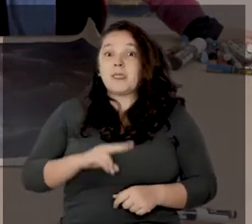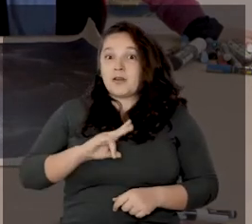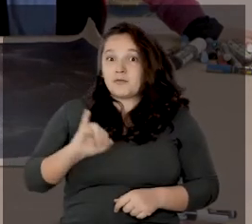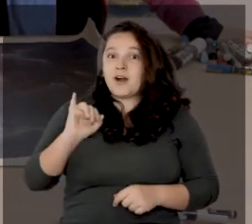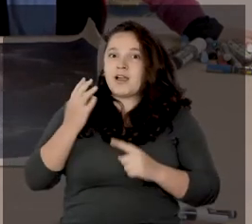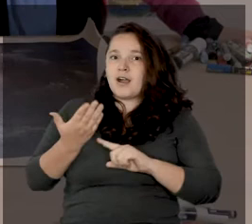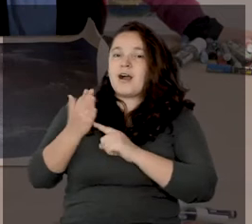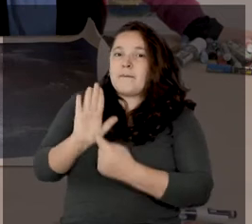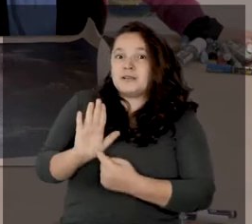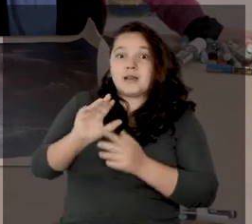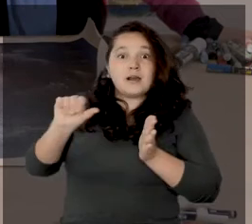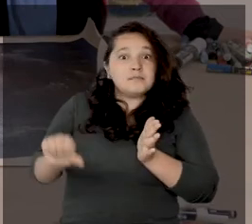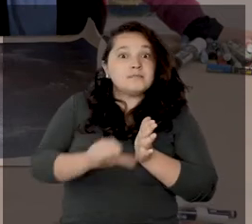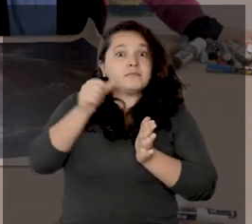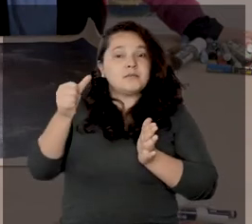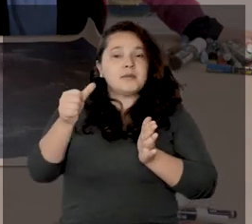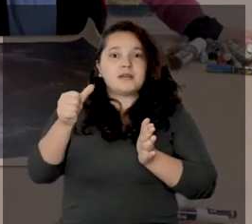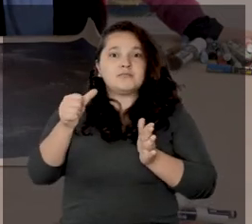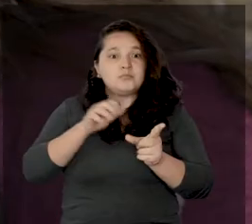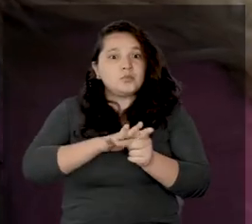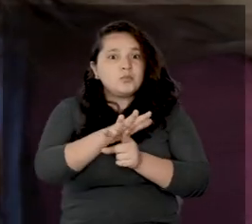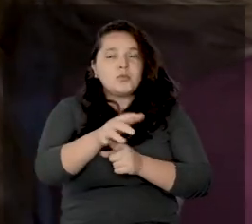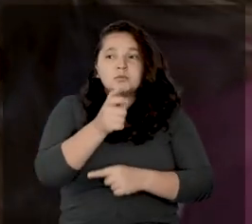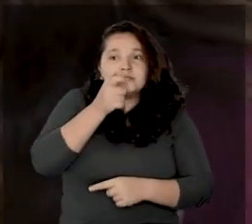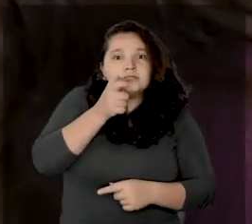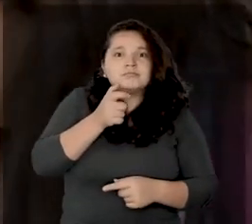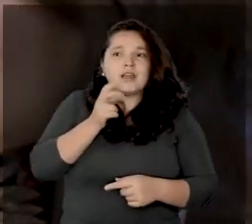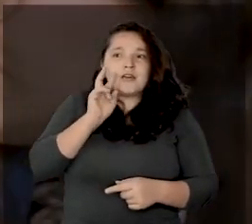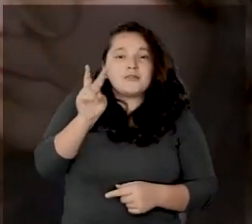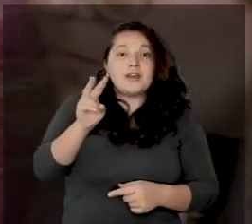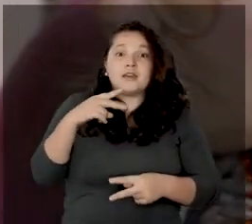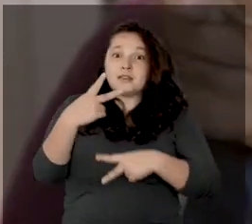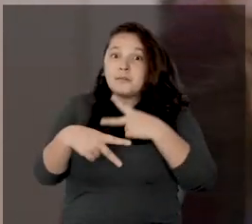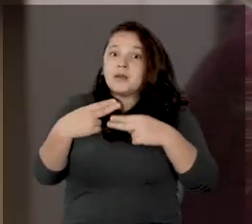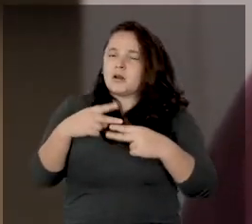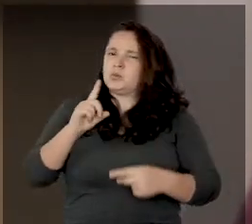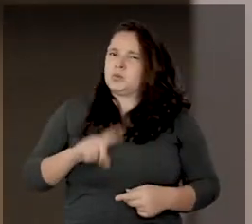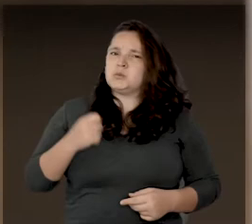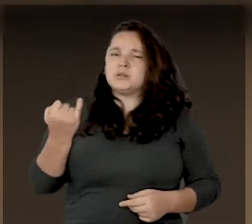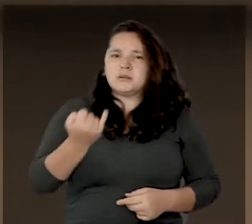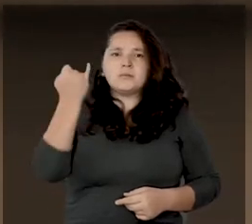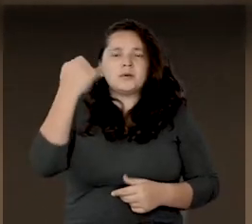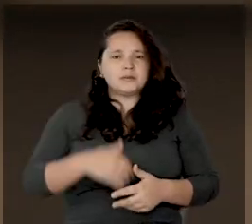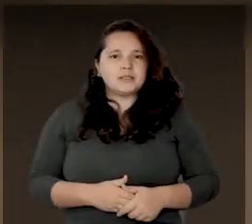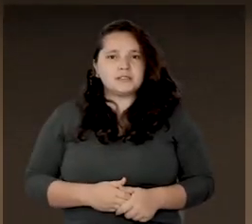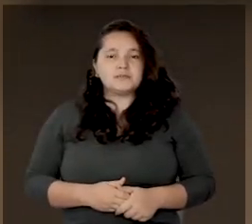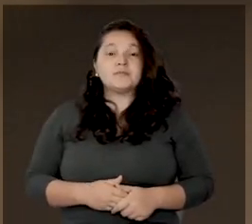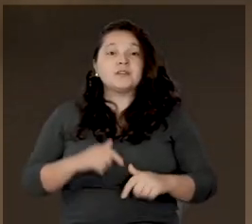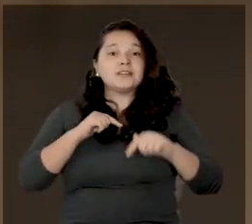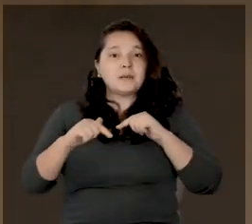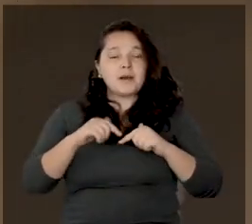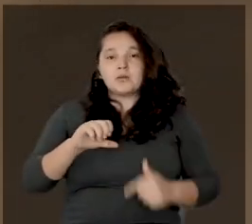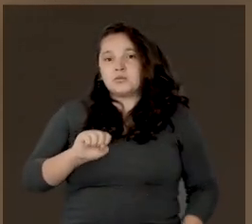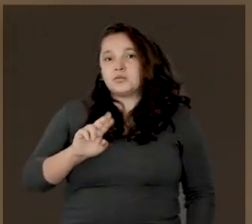o seu trabalho pela primeira vez para o grande público e na Bienal, e isso é muito importante, né? Como o trabalho da Sueli Machacali, que